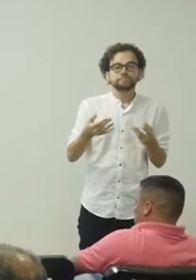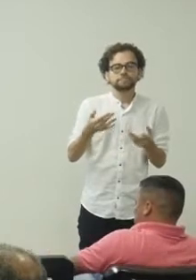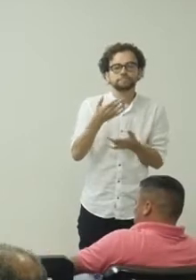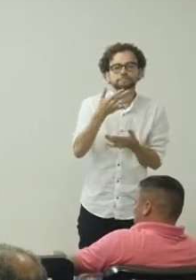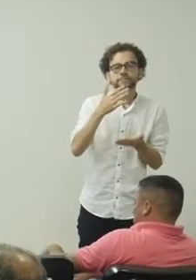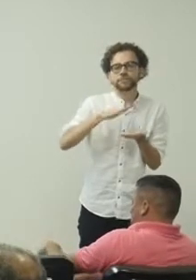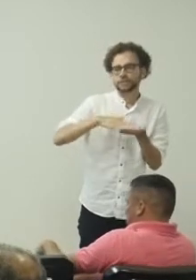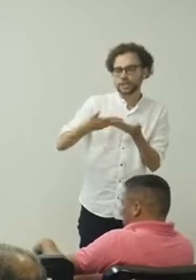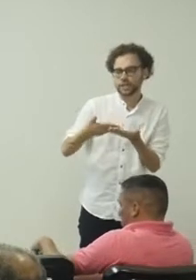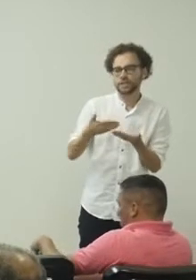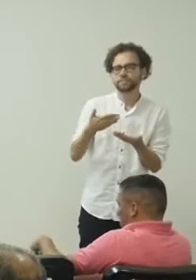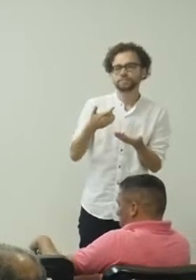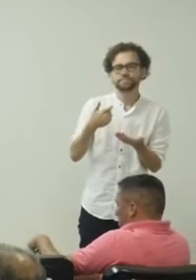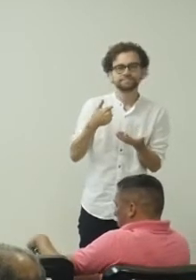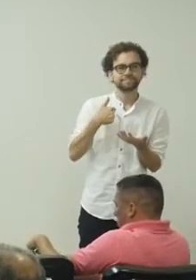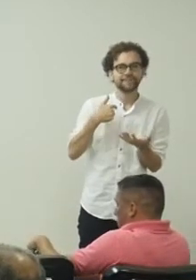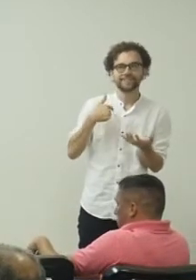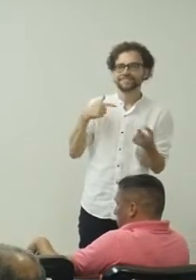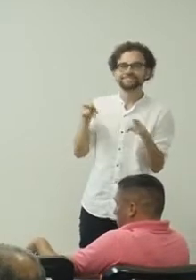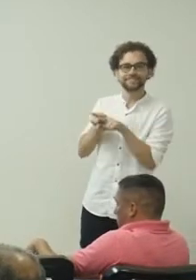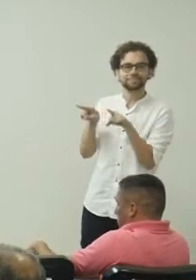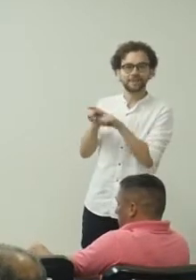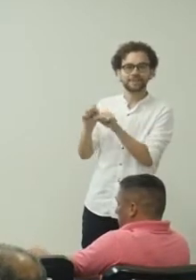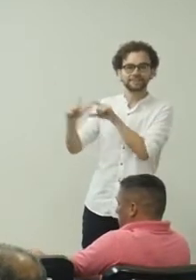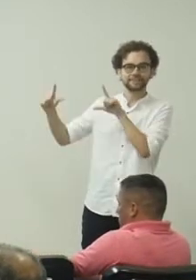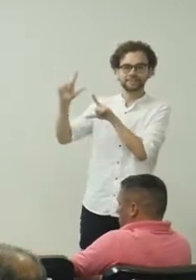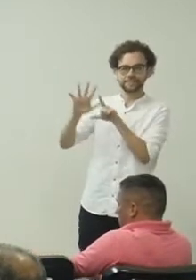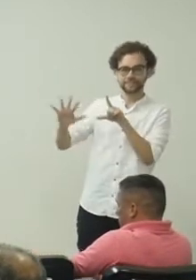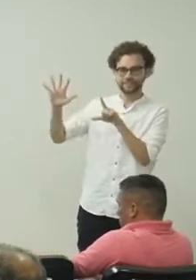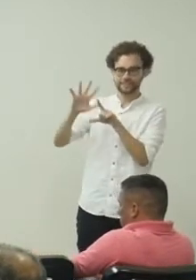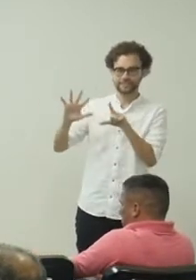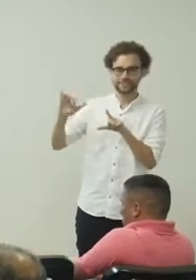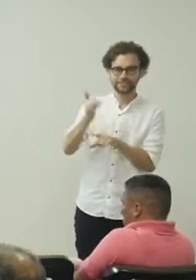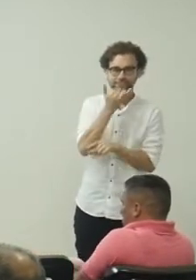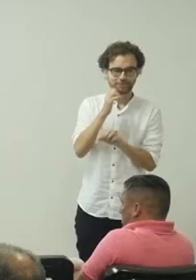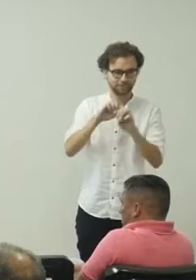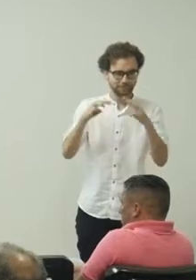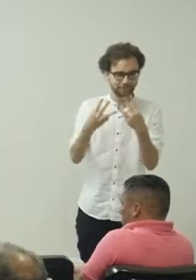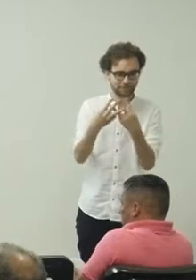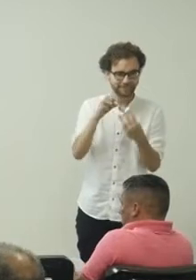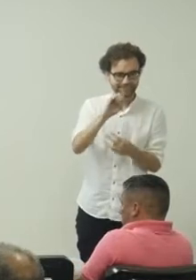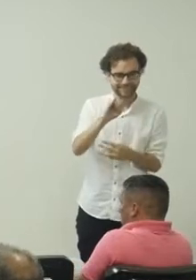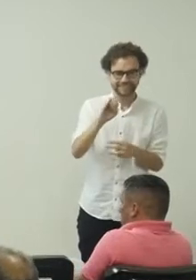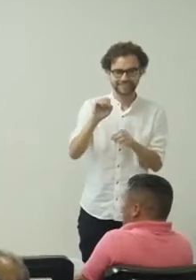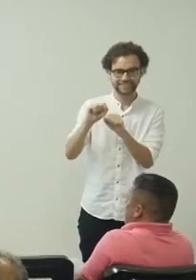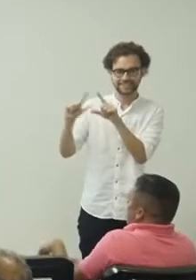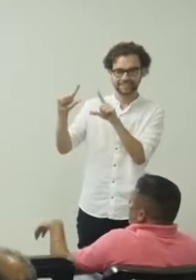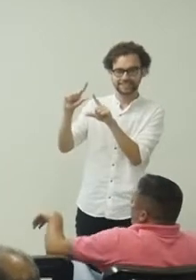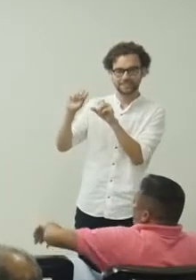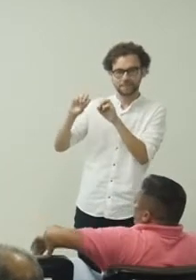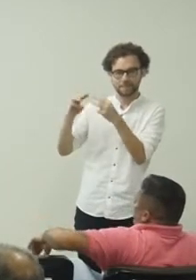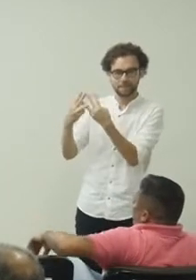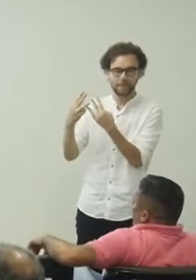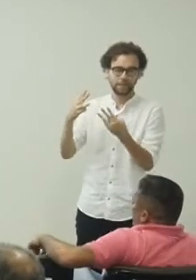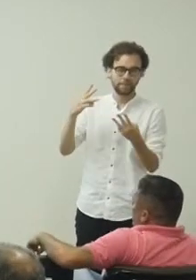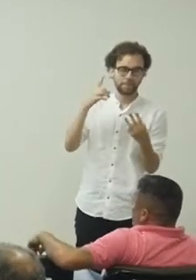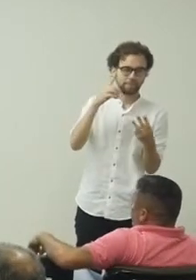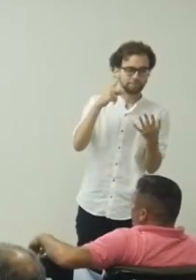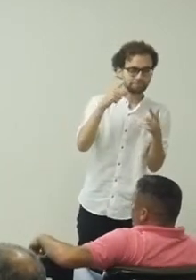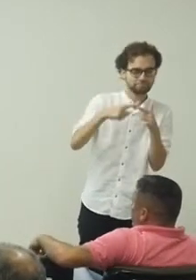de ter intérprete, eu acabei fazendo também em trânsito. Então, vocês vão me perdoar se esse slide tiver algum problema, porque eu não